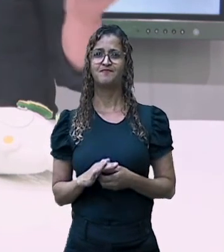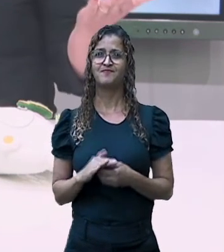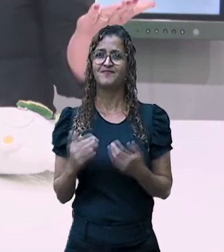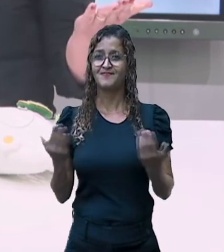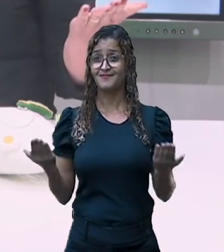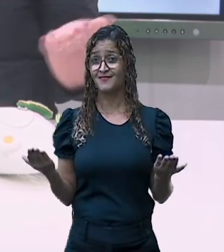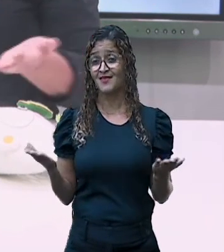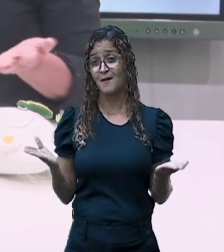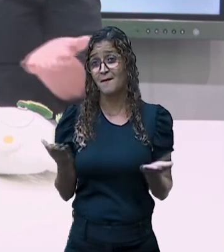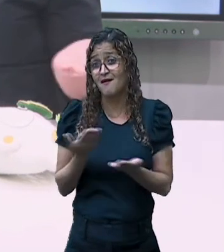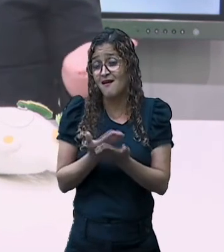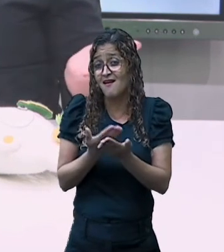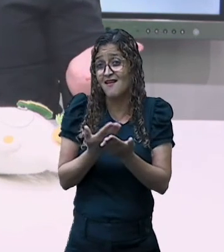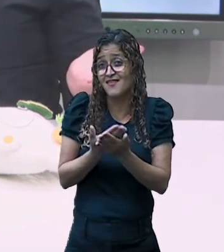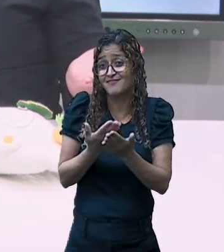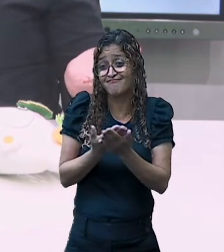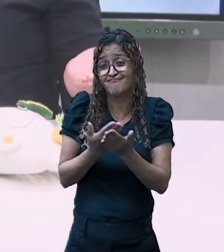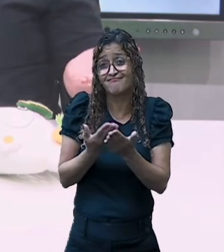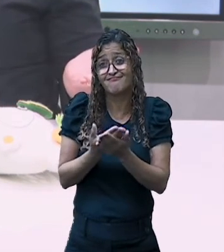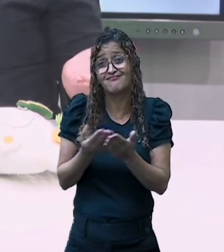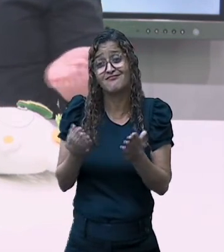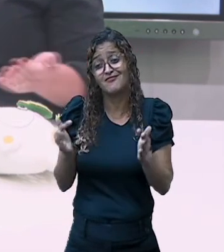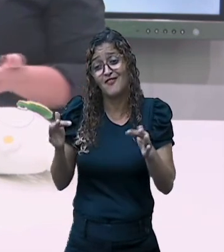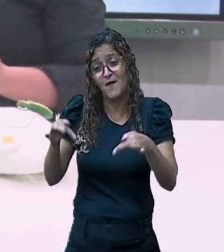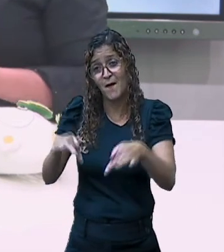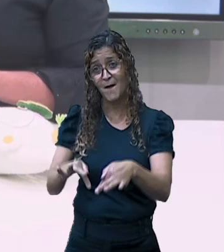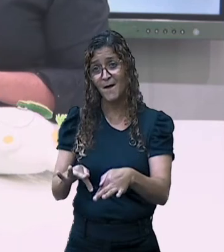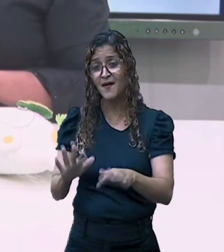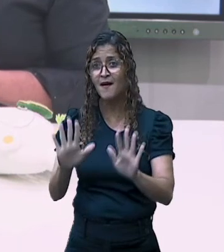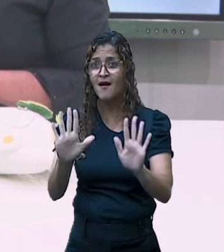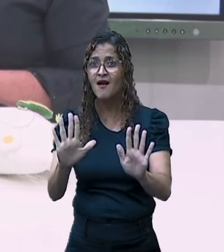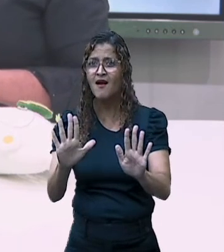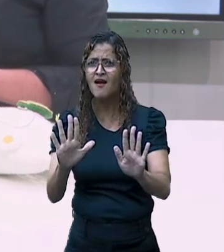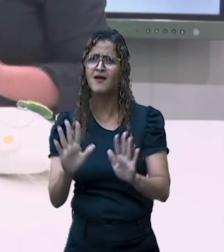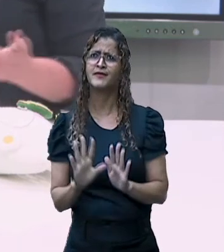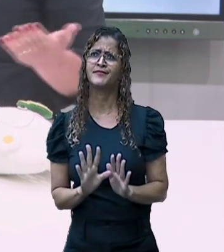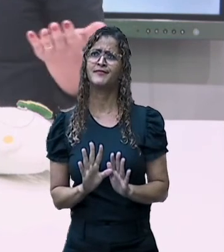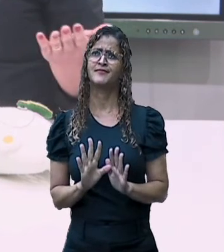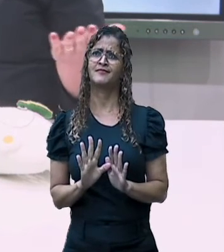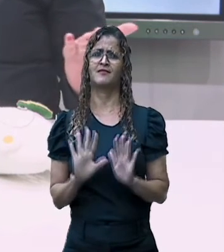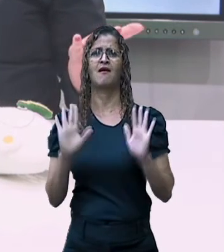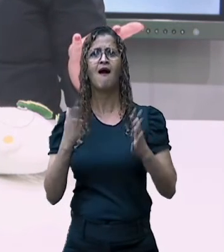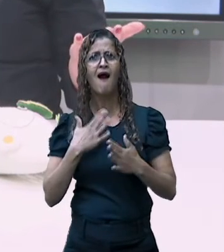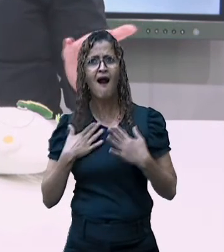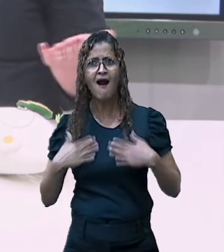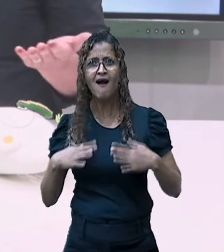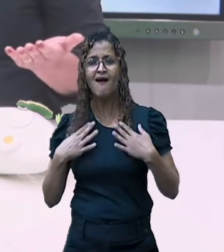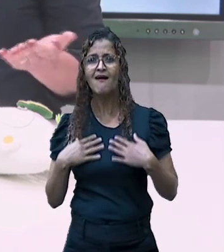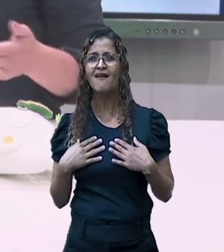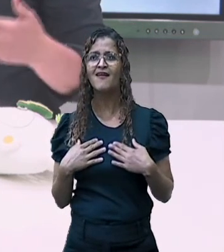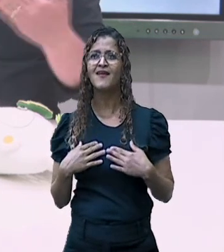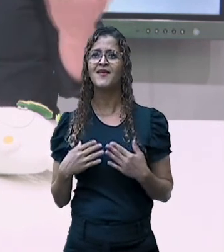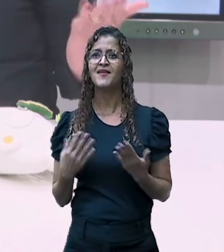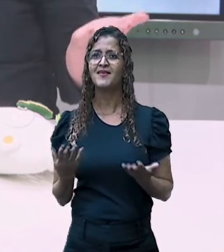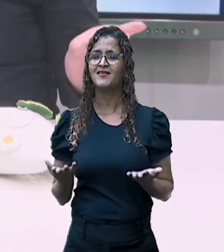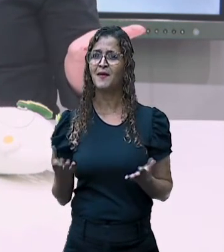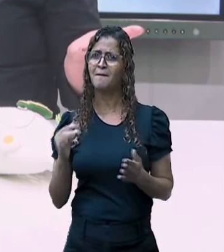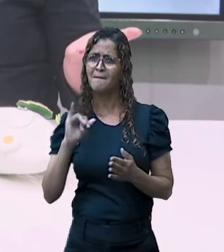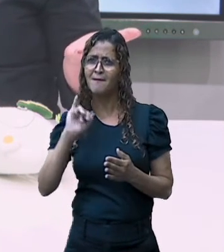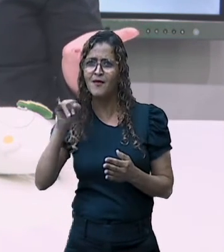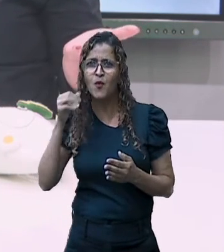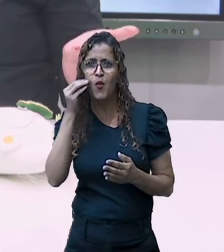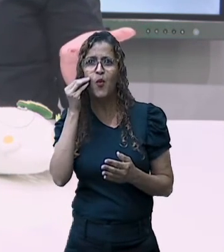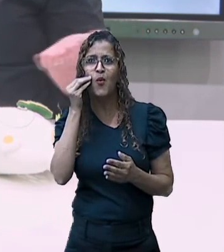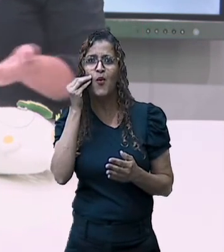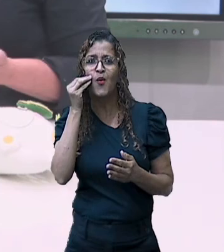Que pena, a nossa aula está chegando ao fim, mas não significa que isso não tenhamos